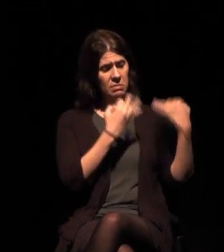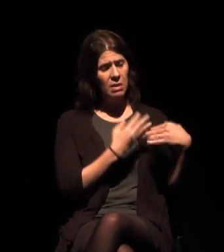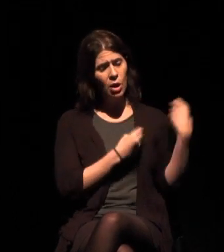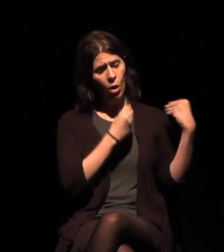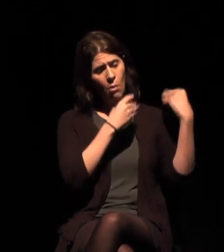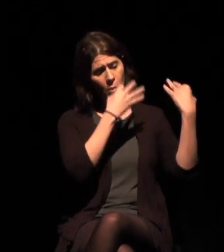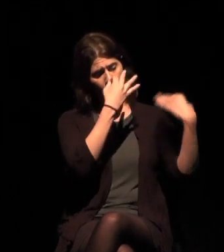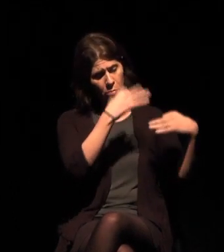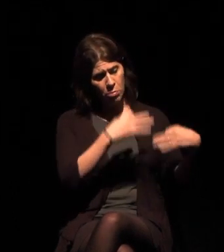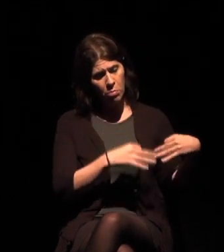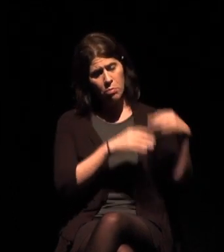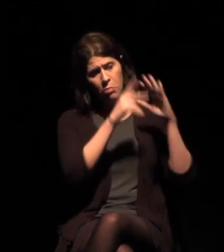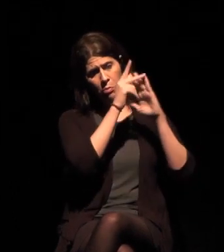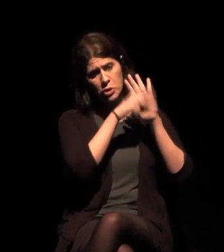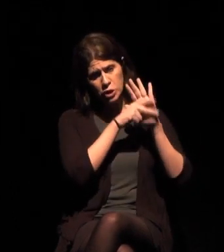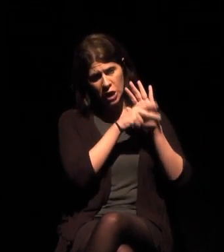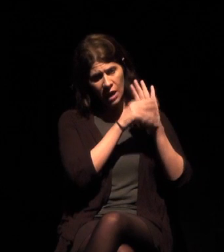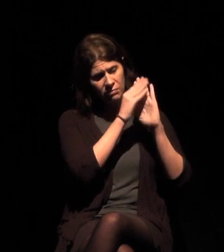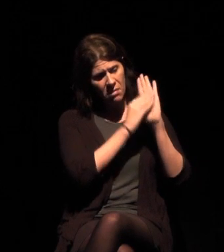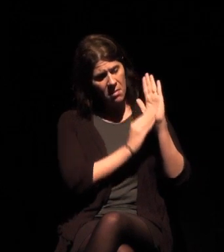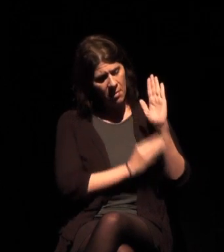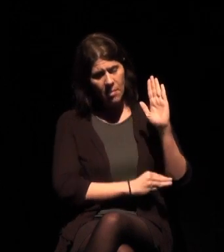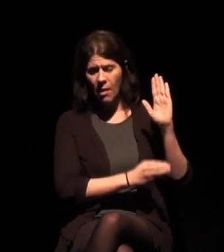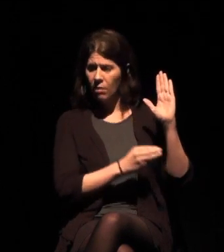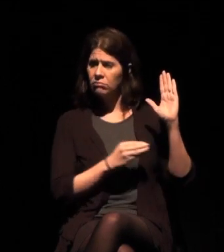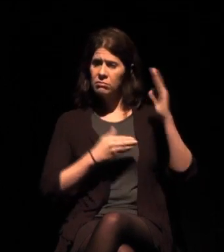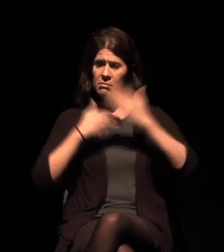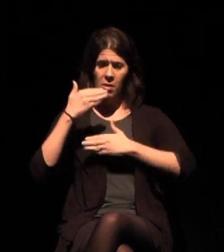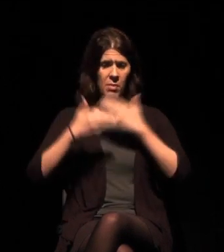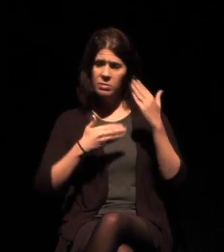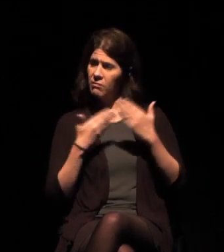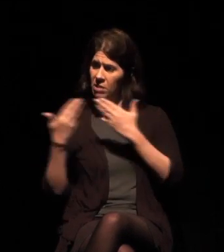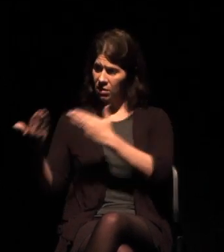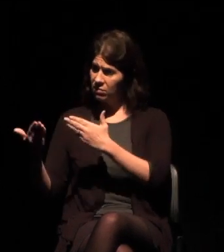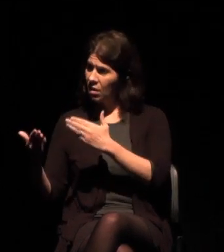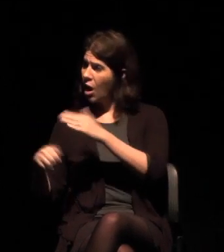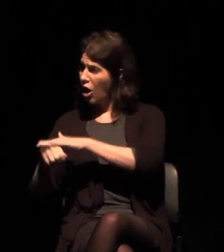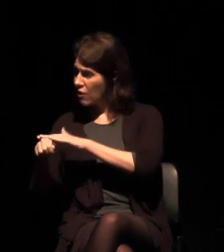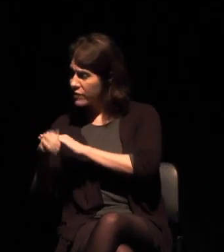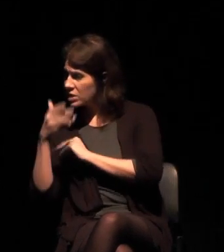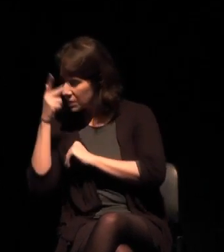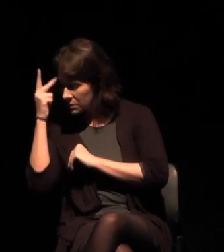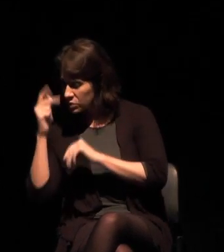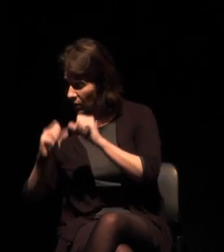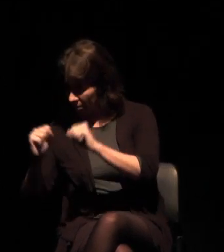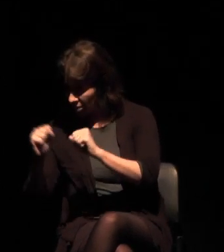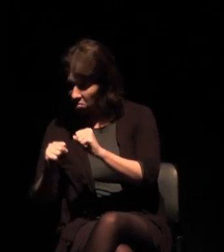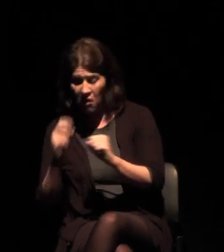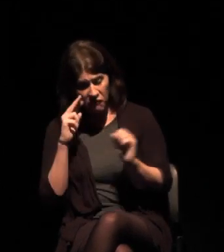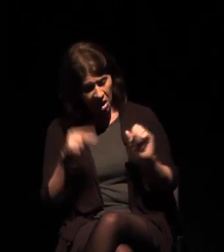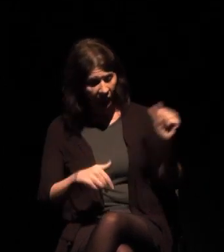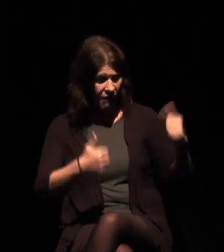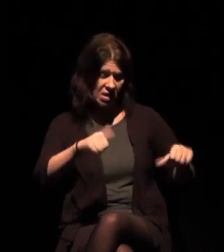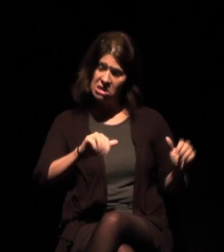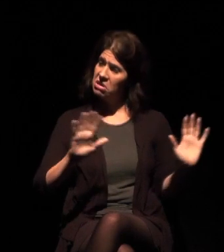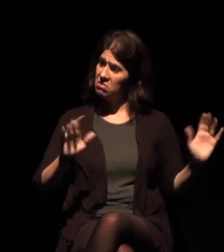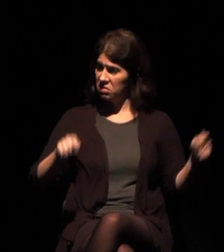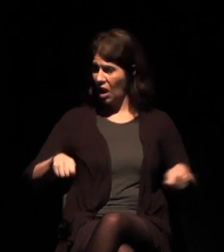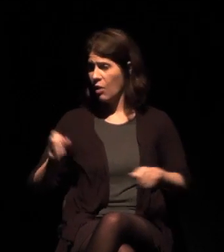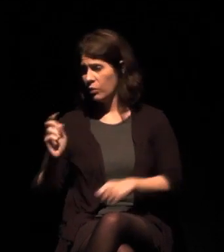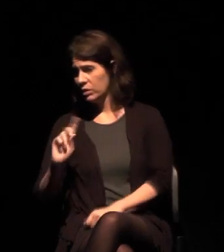conversamos com o empreendedor e porque avaliamos a possibilidade então eu tento tirar o parque